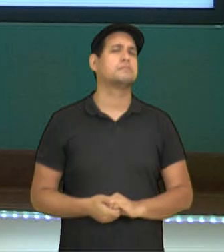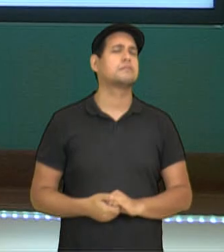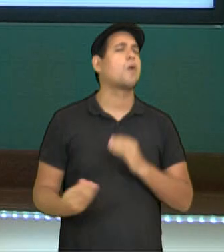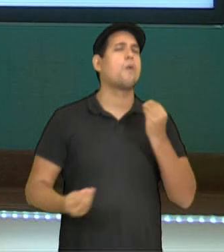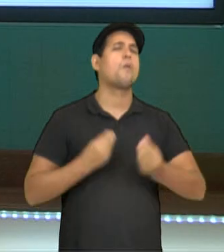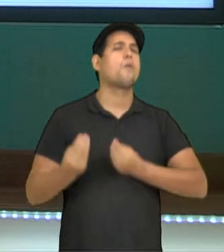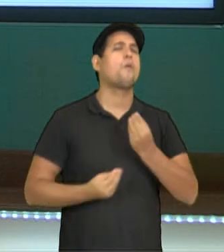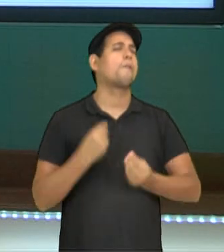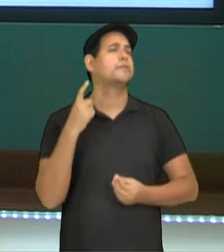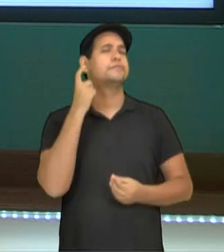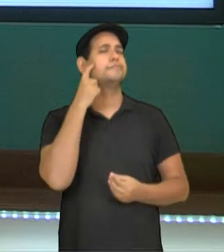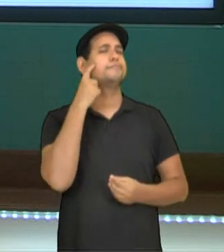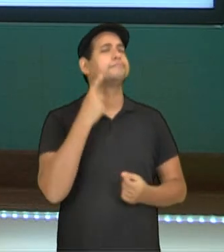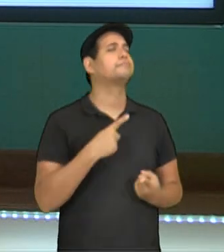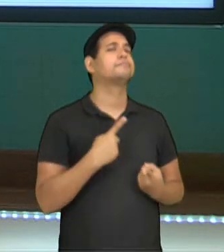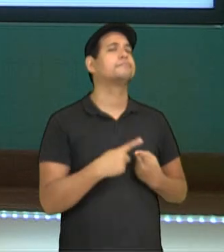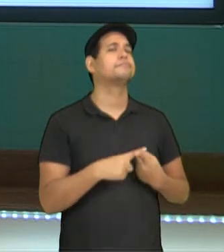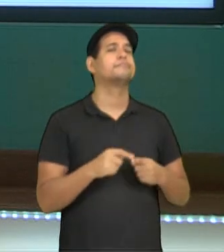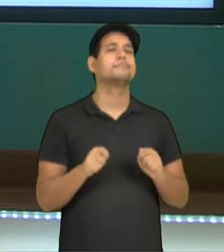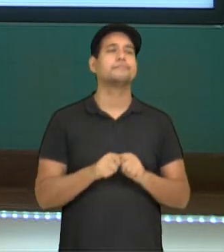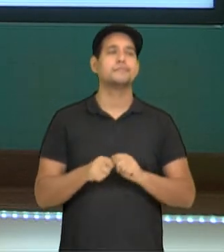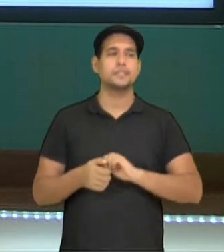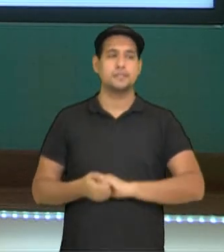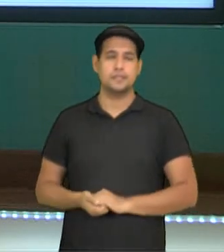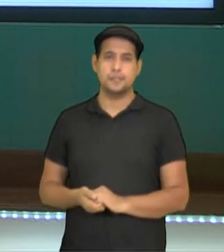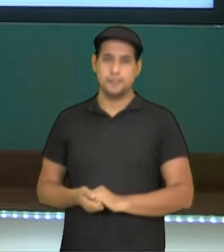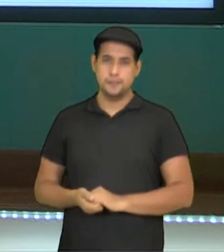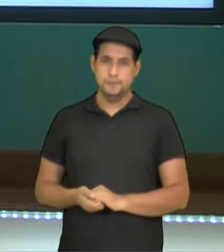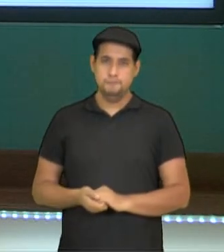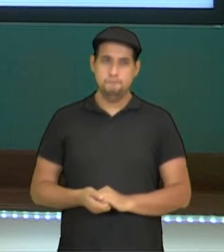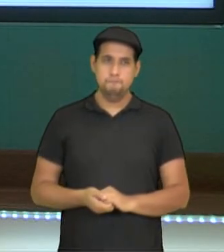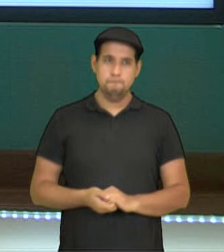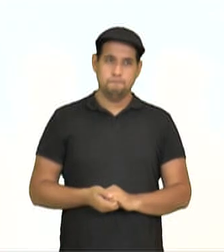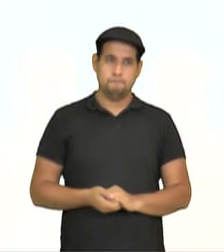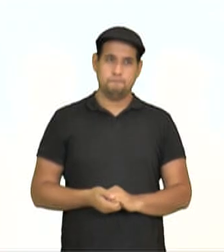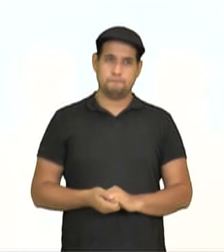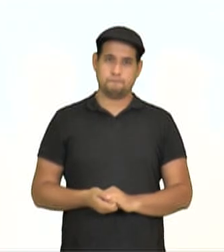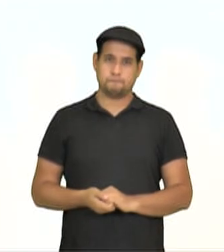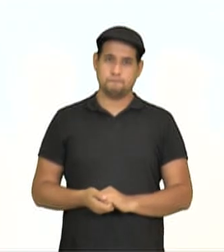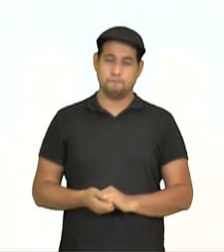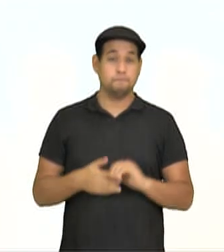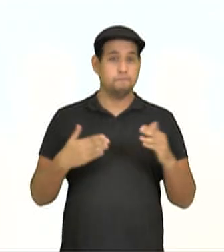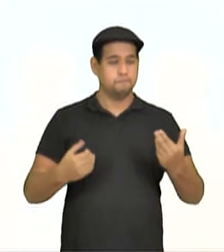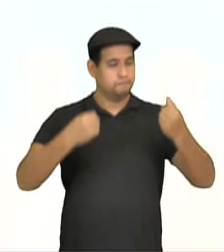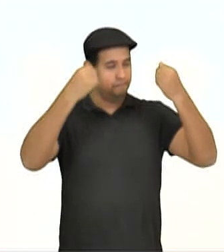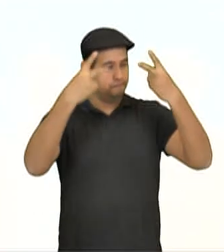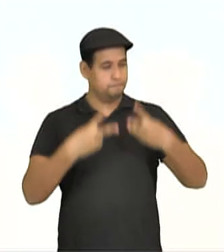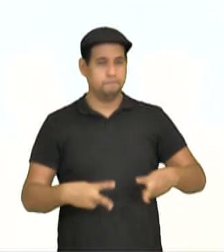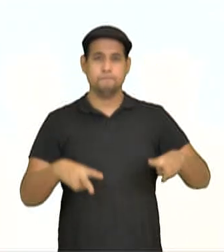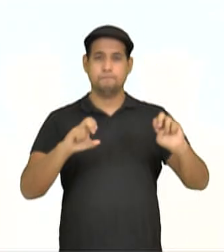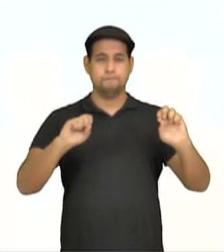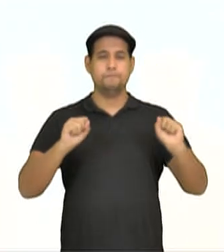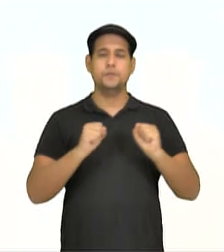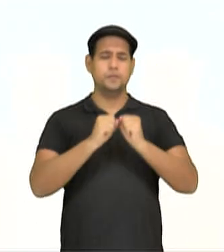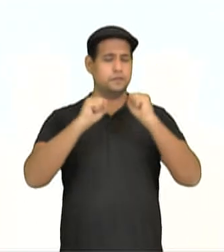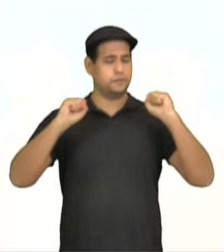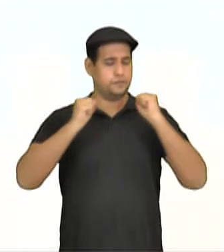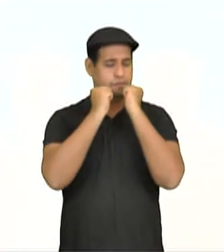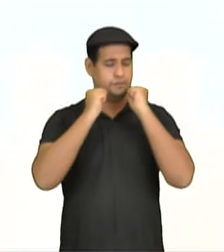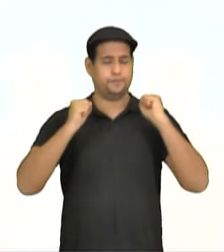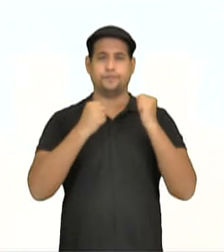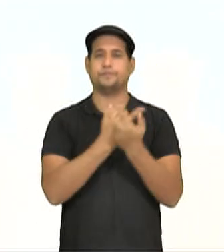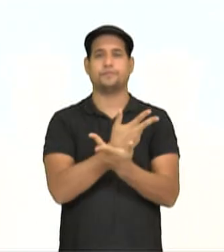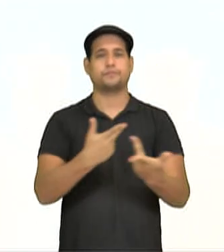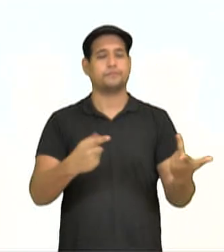Como você acha que ela faz e por quê? Então vamos lá, vamos ver. Então, falando um pouquinho sobre o esporte espetáculo,